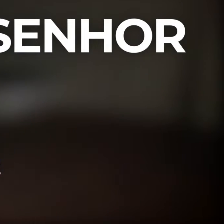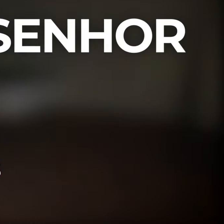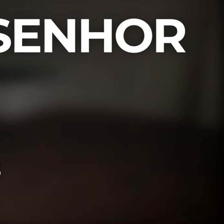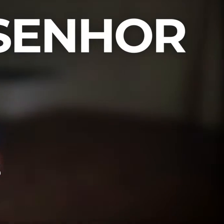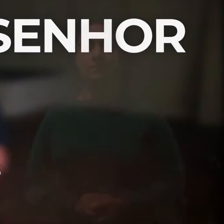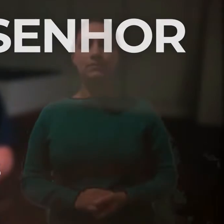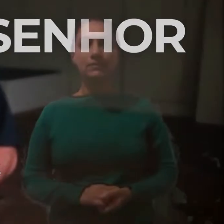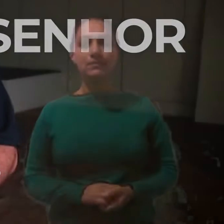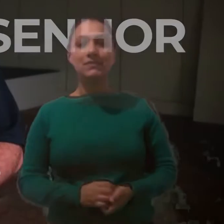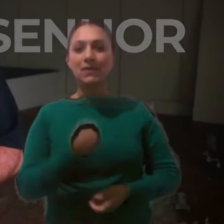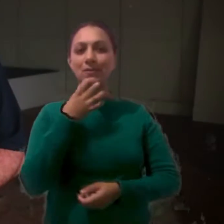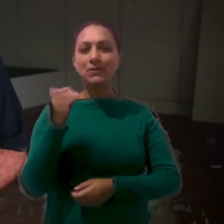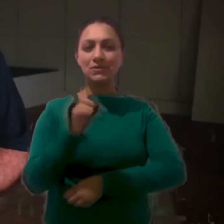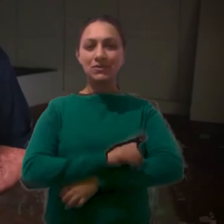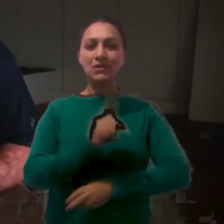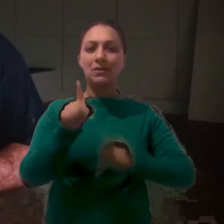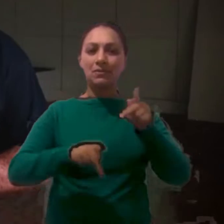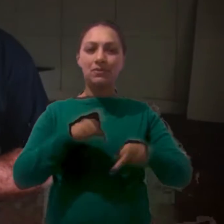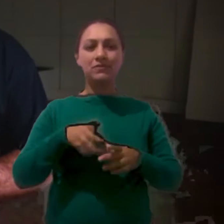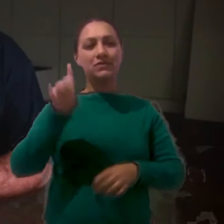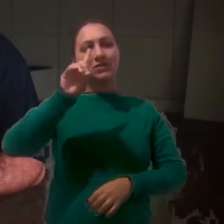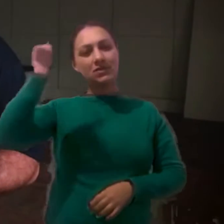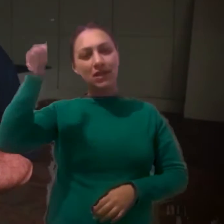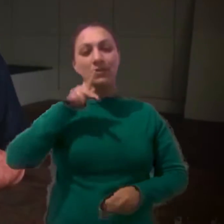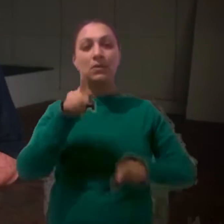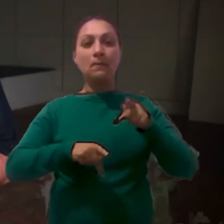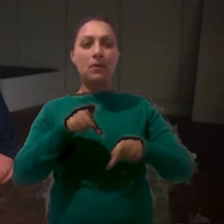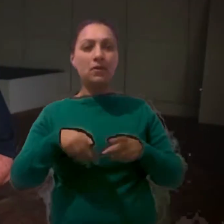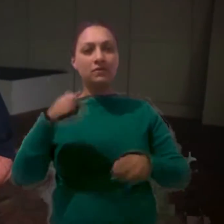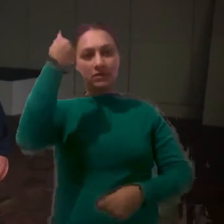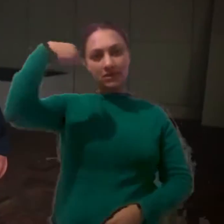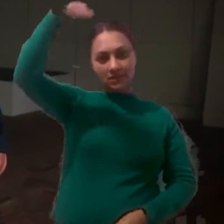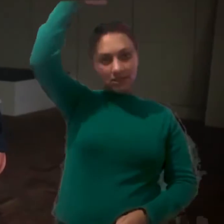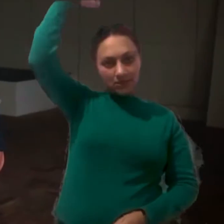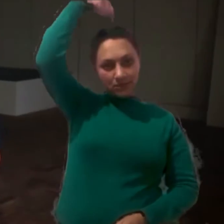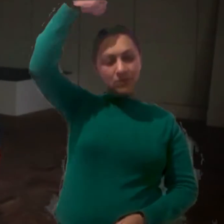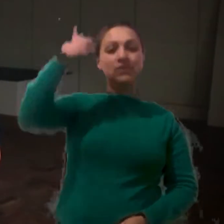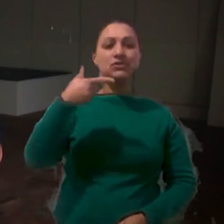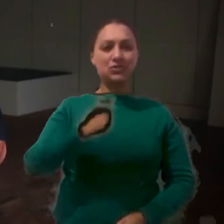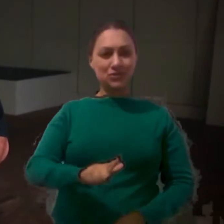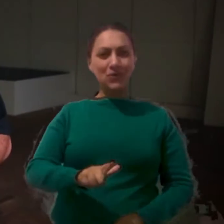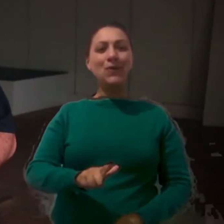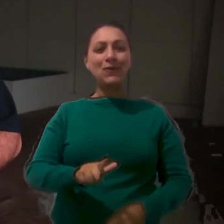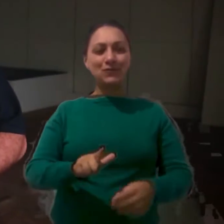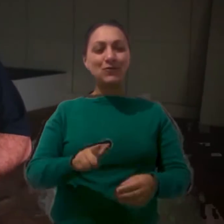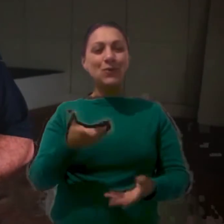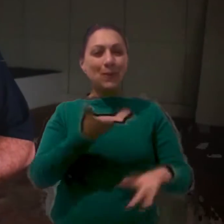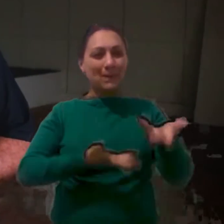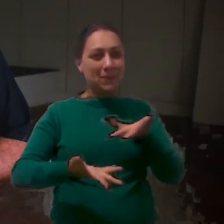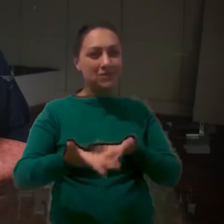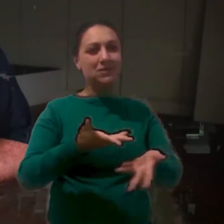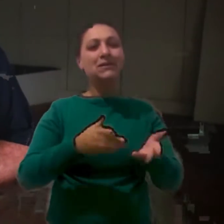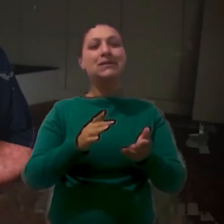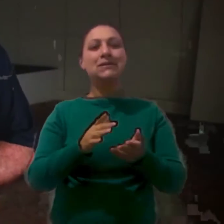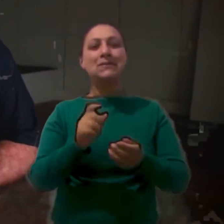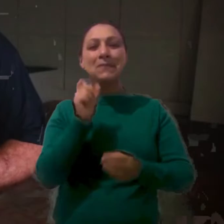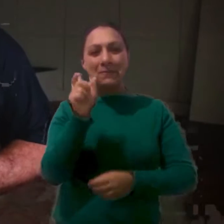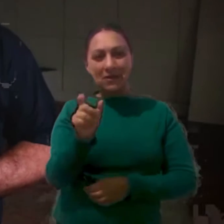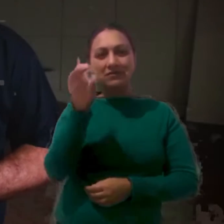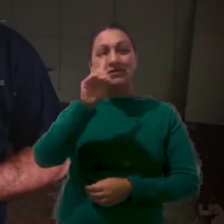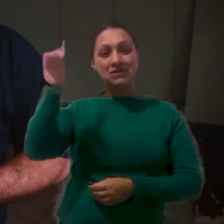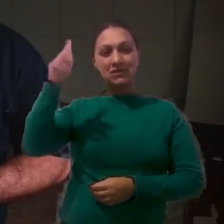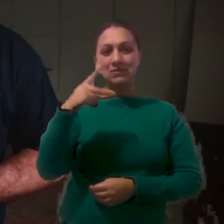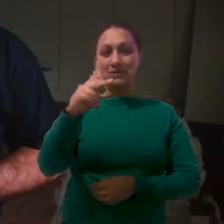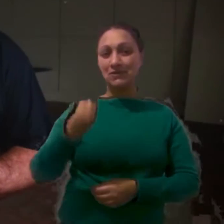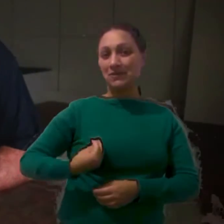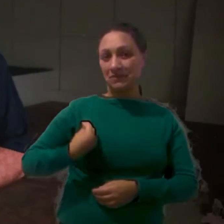oi bom dia povo de deus bom dia povo santo estamos mais uma vez nesta manhã aqui para compartilhar algo da parte